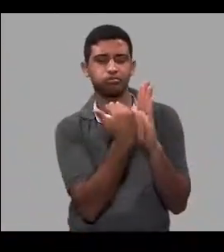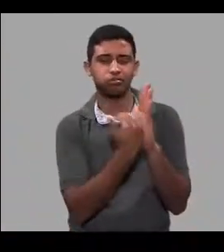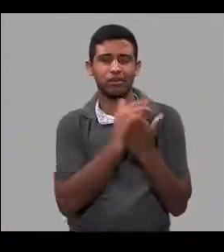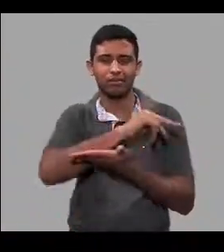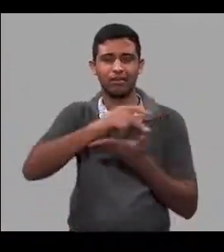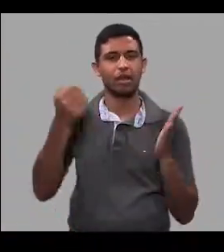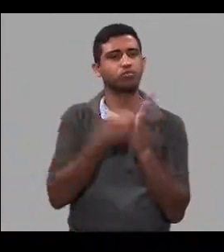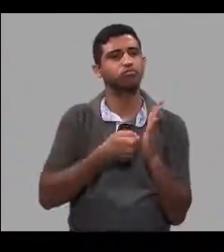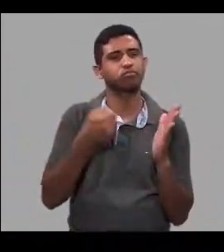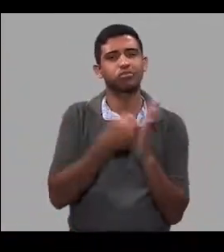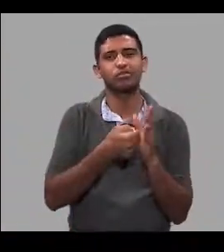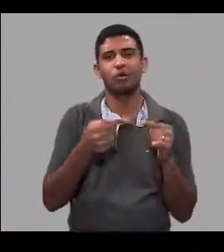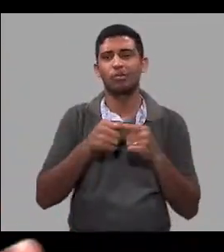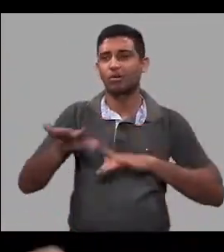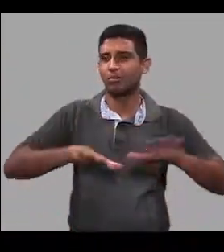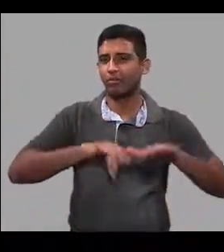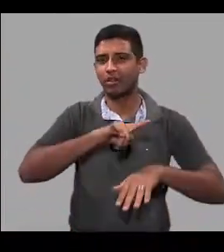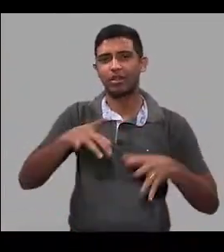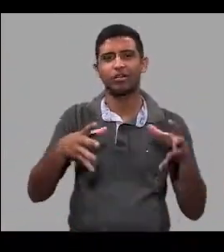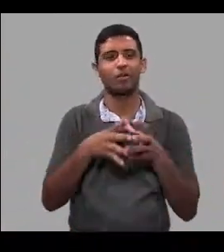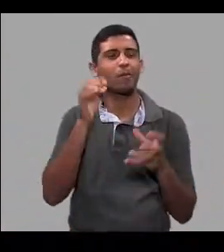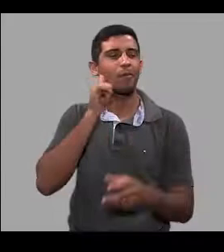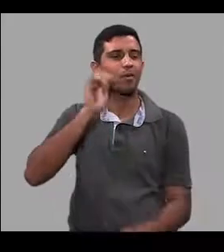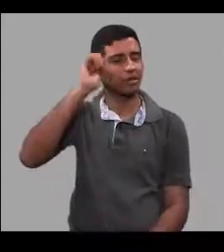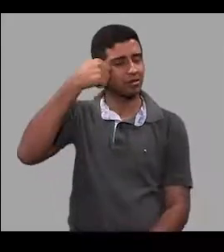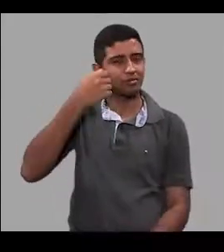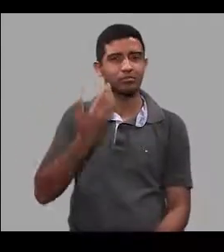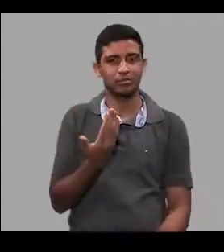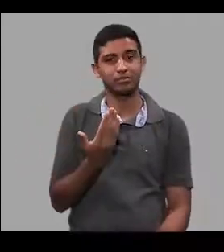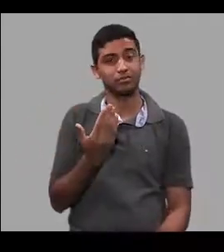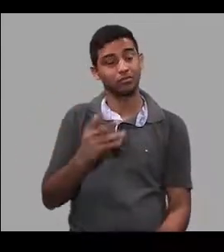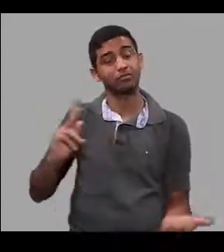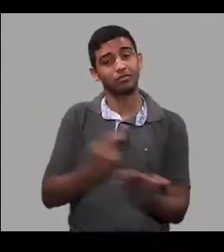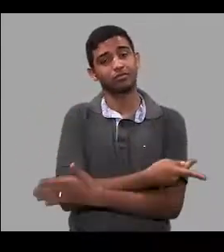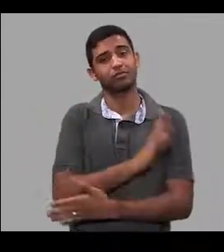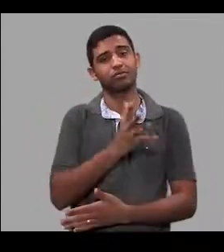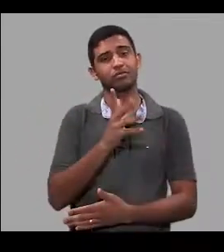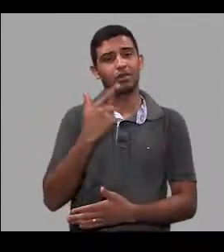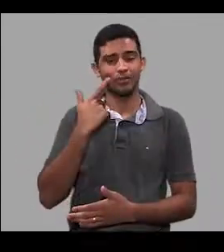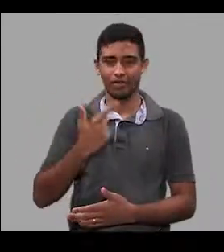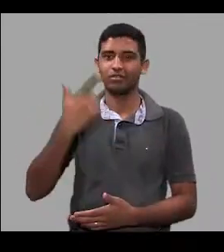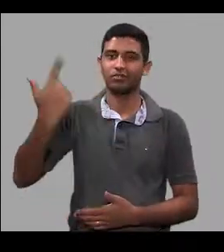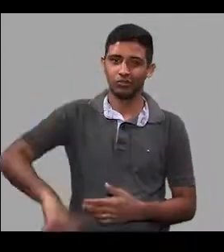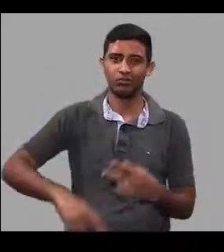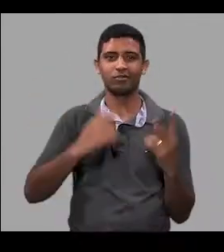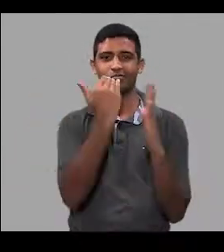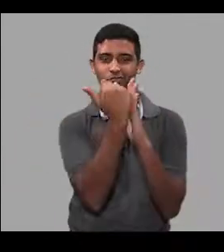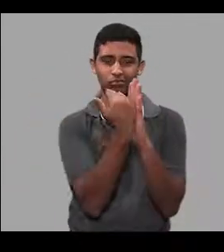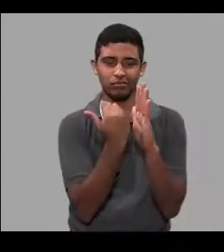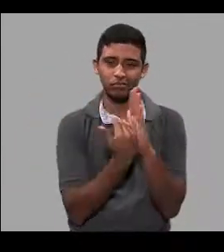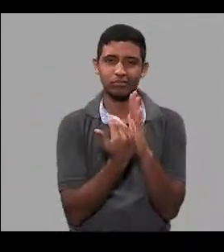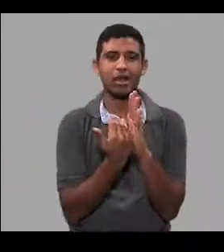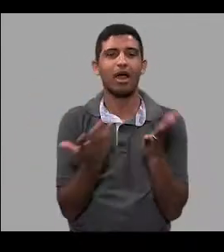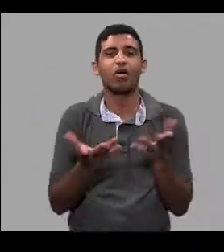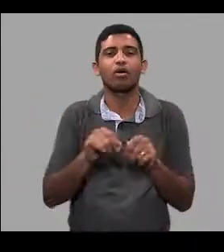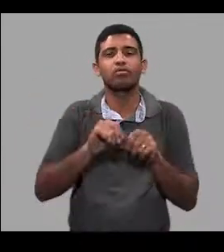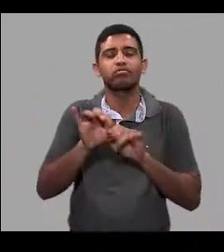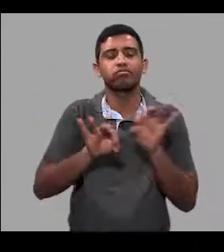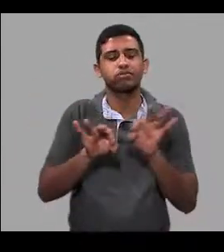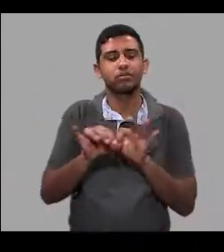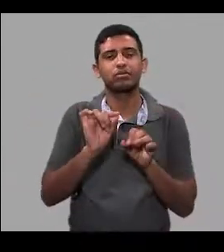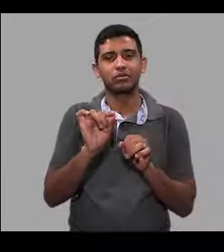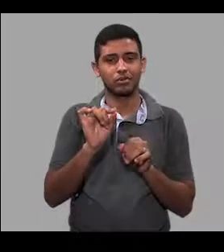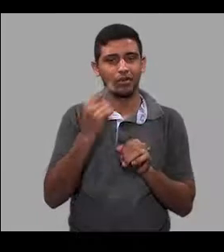reivindicações, enfim, do movimento de mulheres negras. Isso aconteceu, né? Inclusive, agora é uma outra etapa da disputa, porque primeiro nós estamos fazendo agora